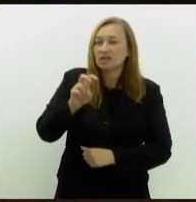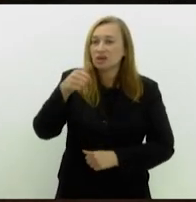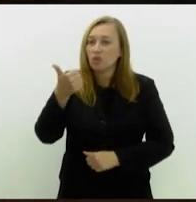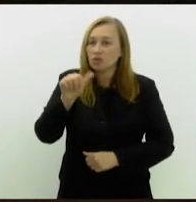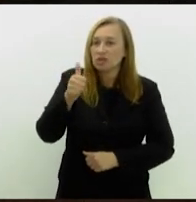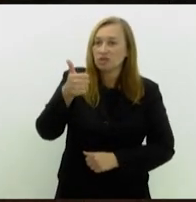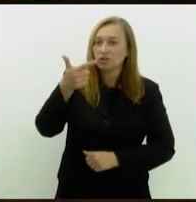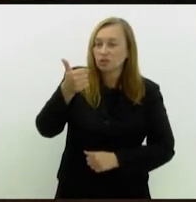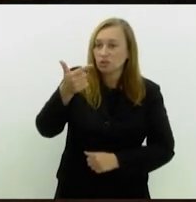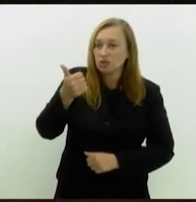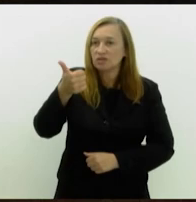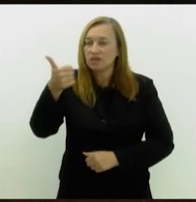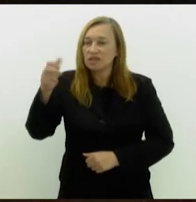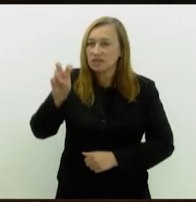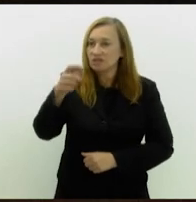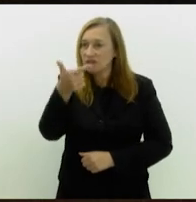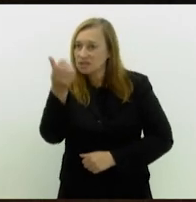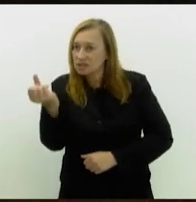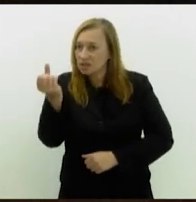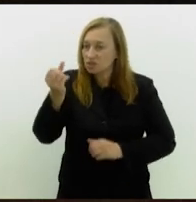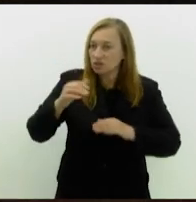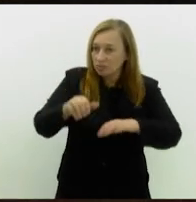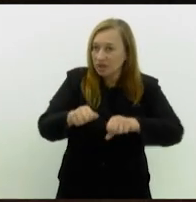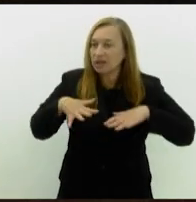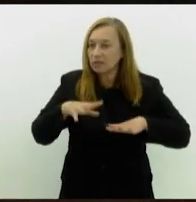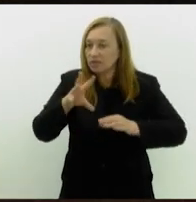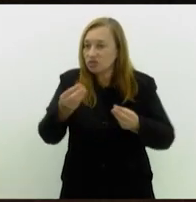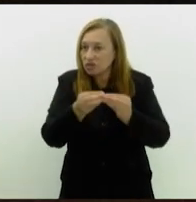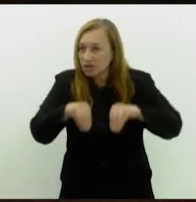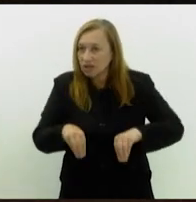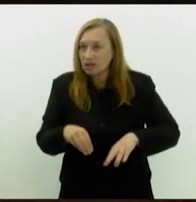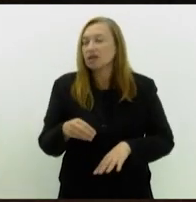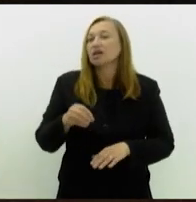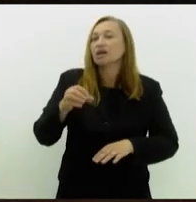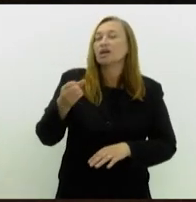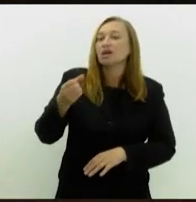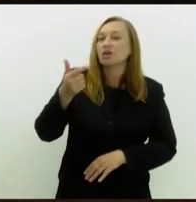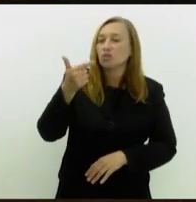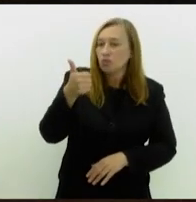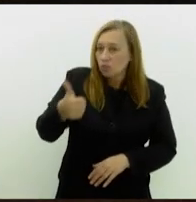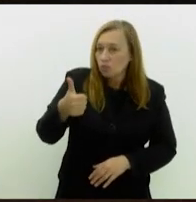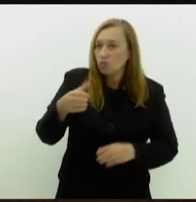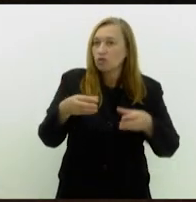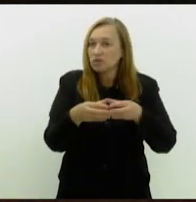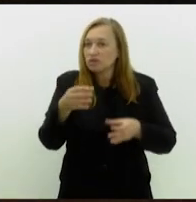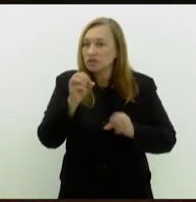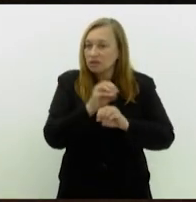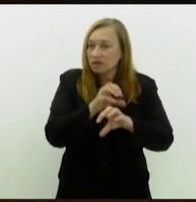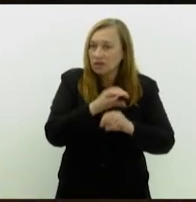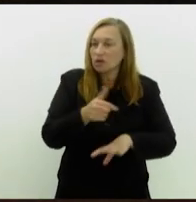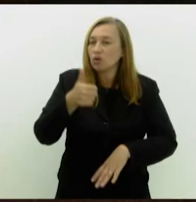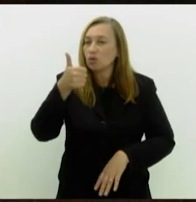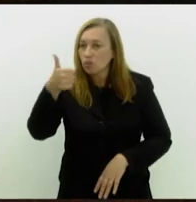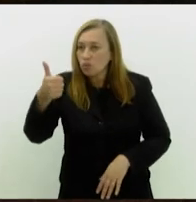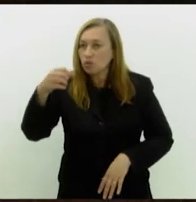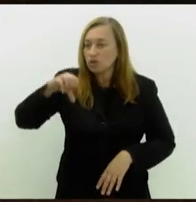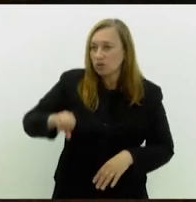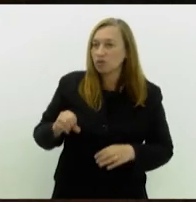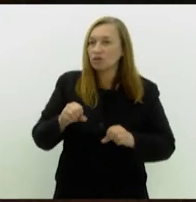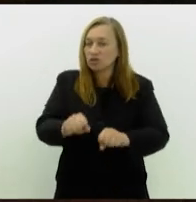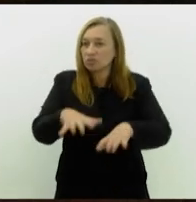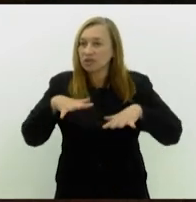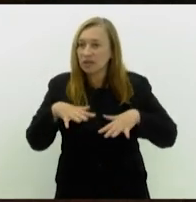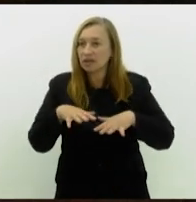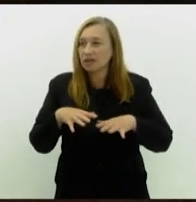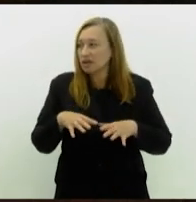11 12 25 e 26 de plenário prejudicadas as emendas número 1 da comissão de Educação número 1 e 9 de plenário pela aprovação